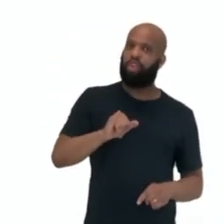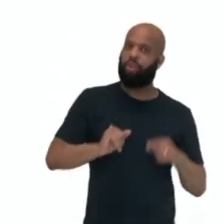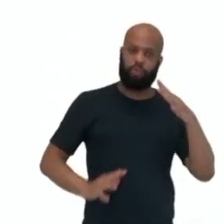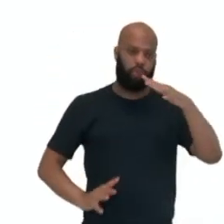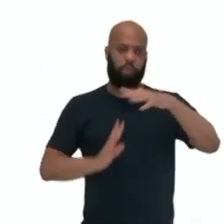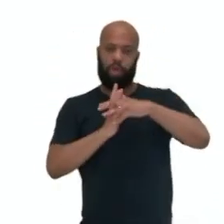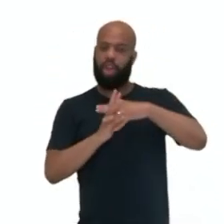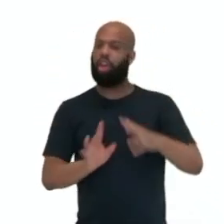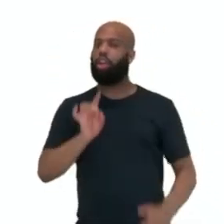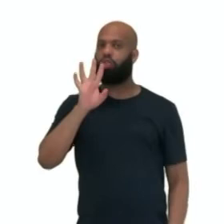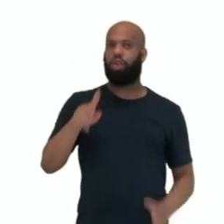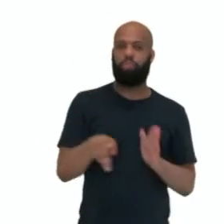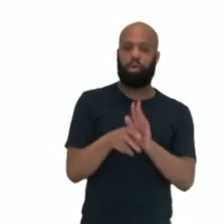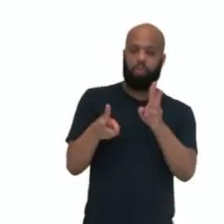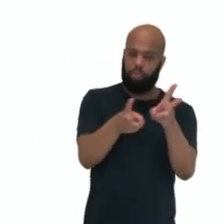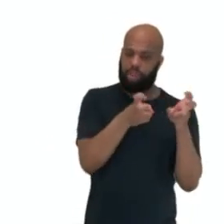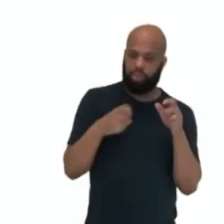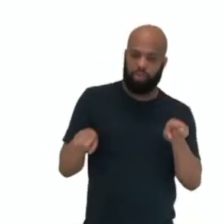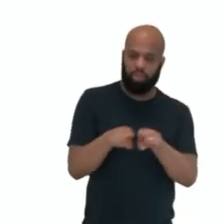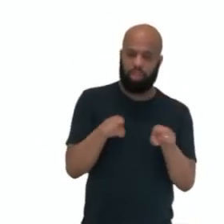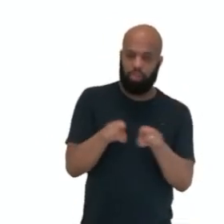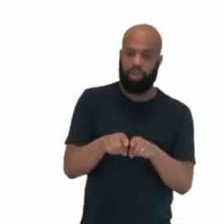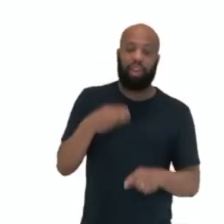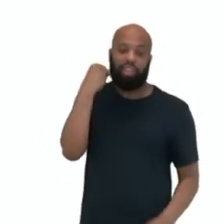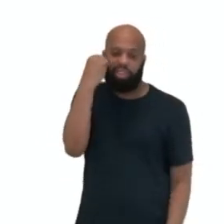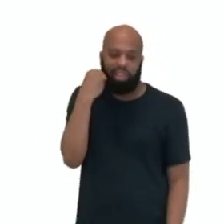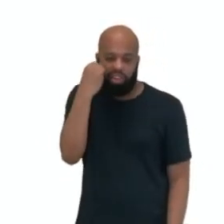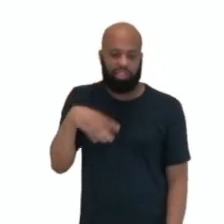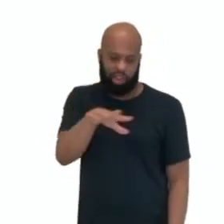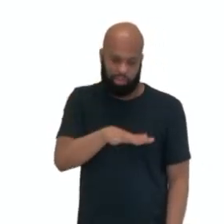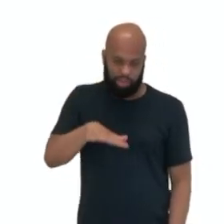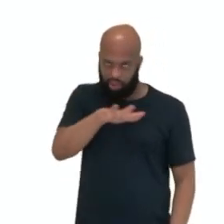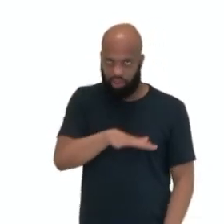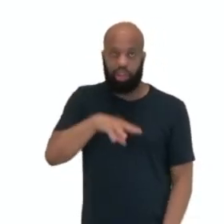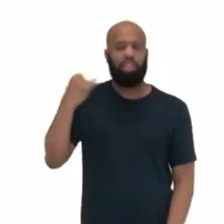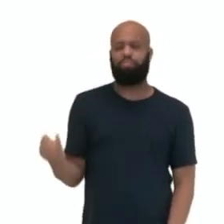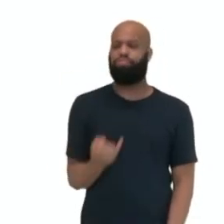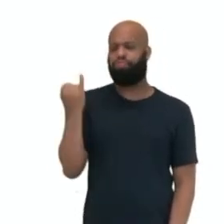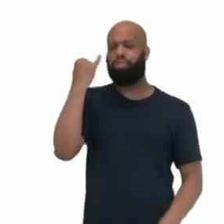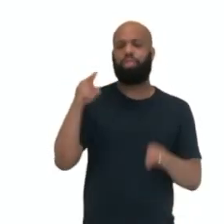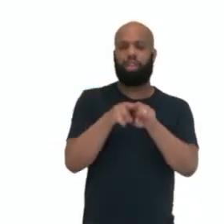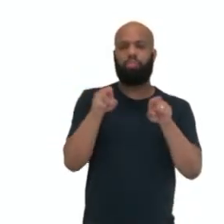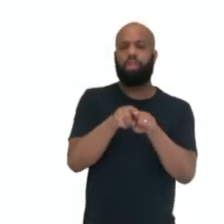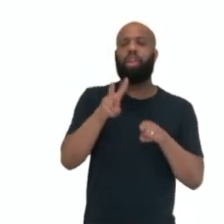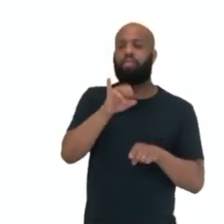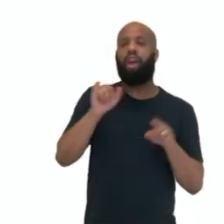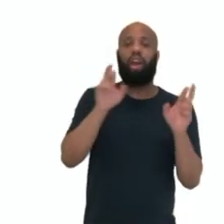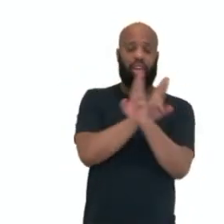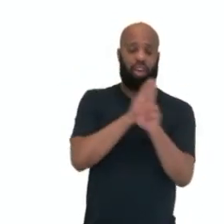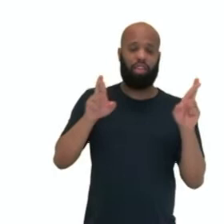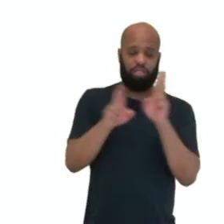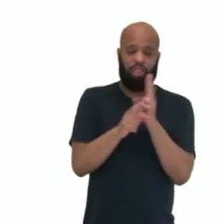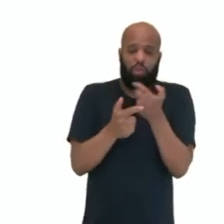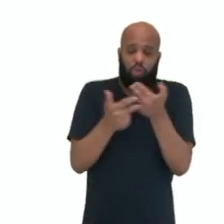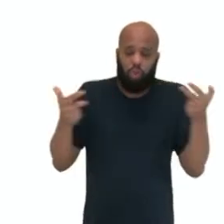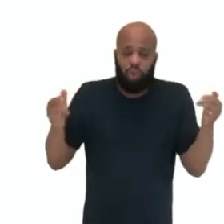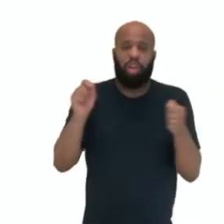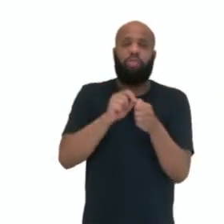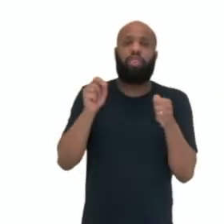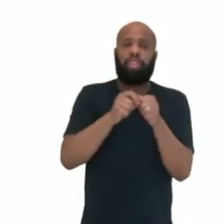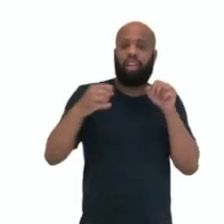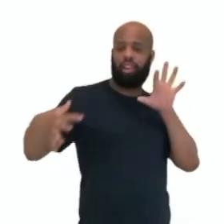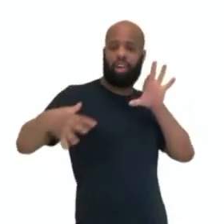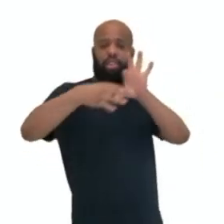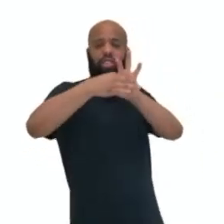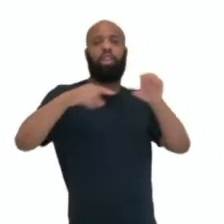de só perceber e explorar ambientes. Elas são importantes para relacionar coisas, fazer